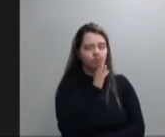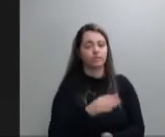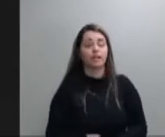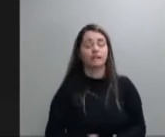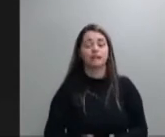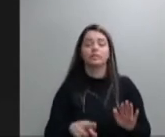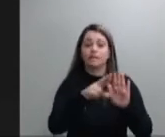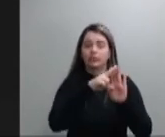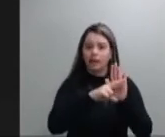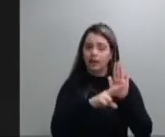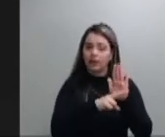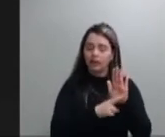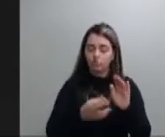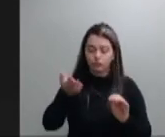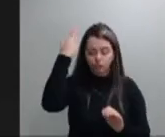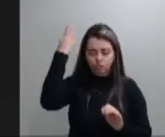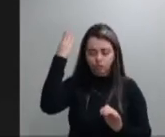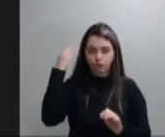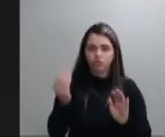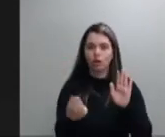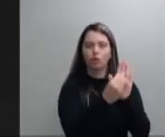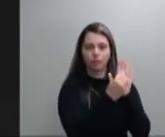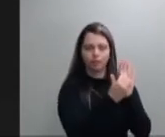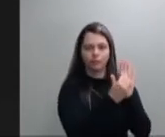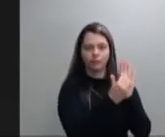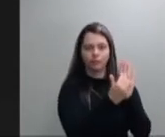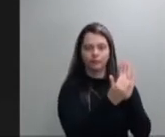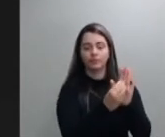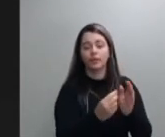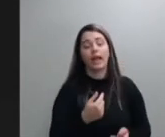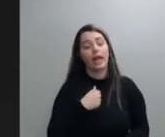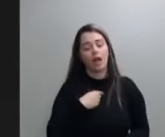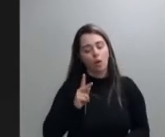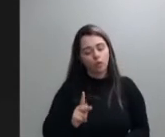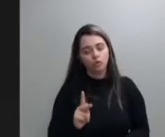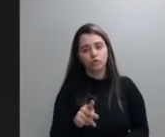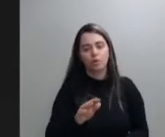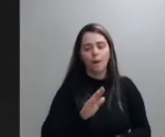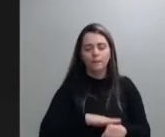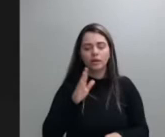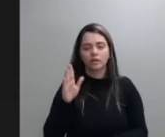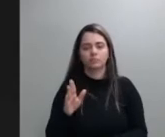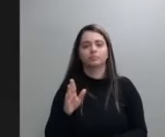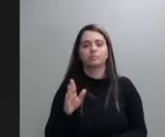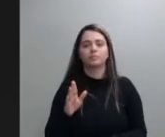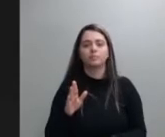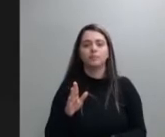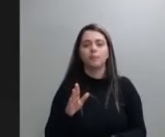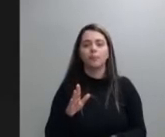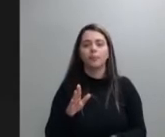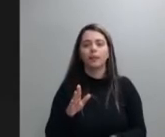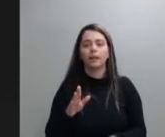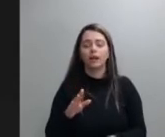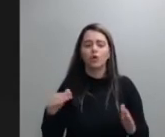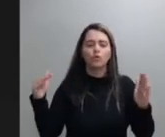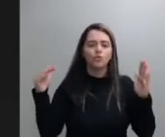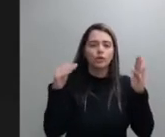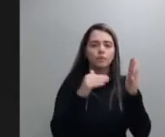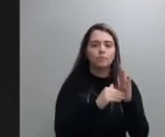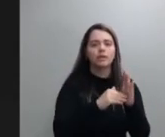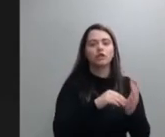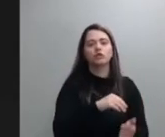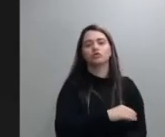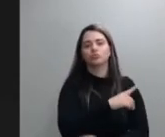fixadas eu ainda continuo mais uma vez a omissão editalista acerca do limite temporal dos títulos